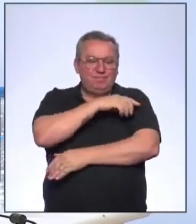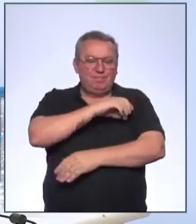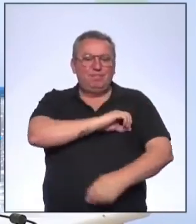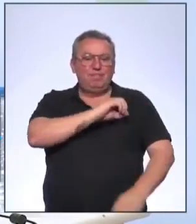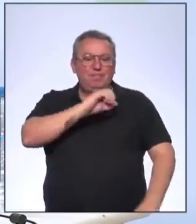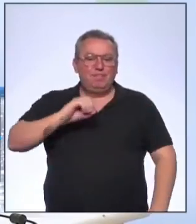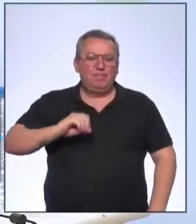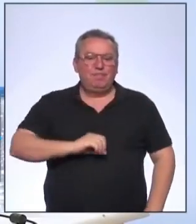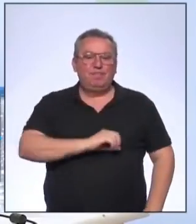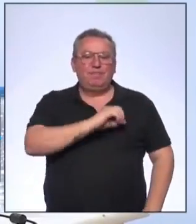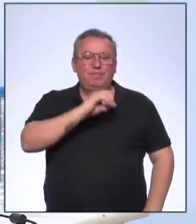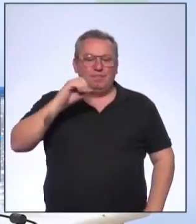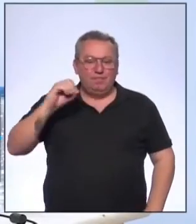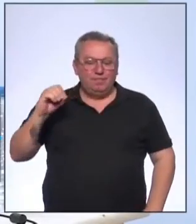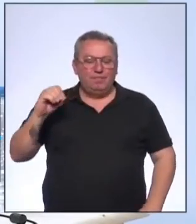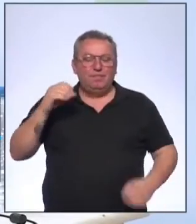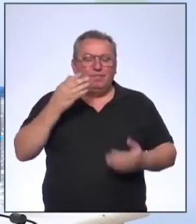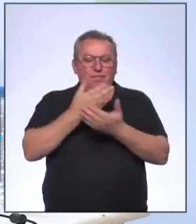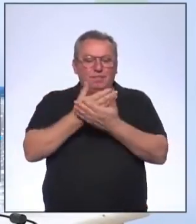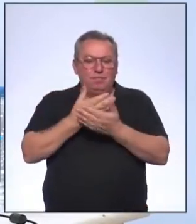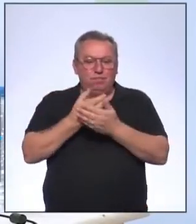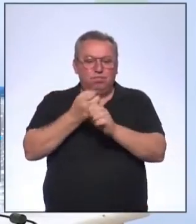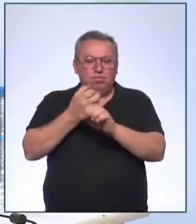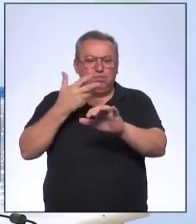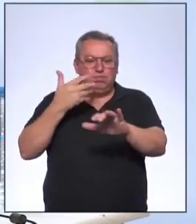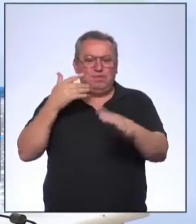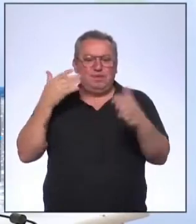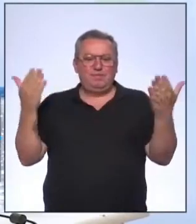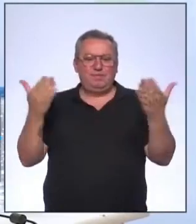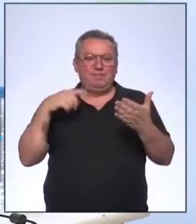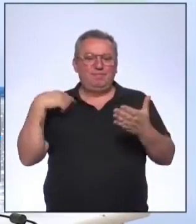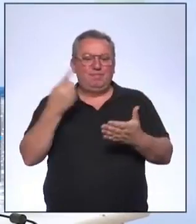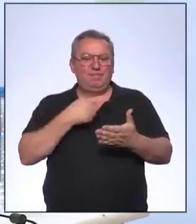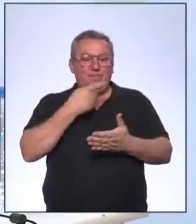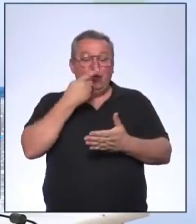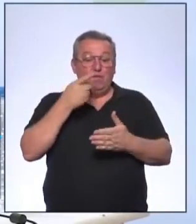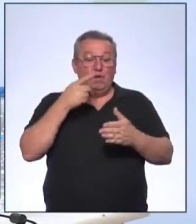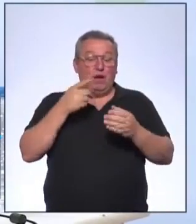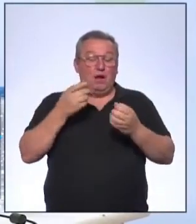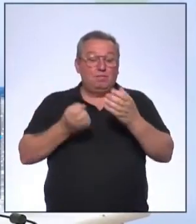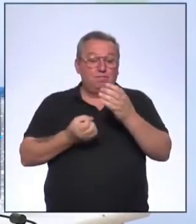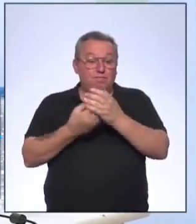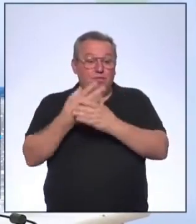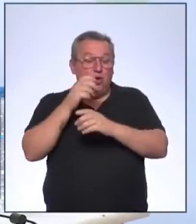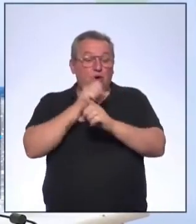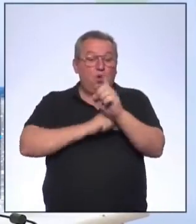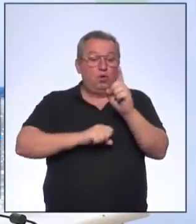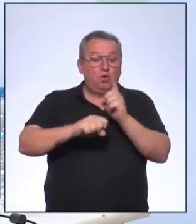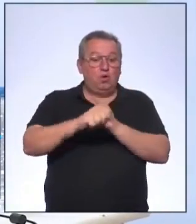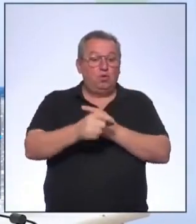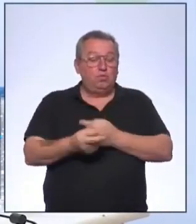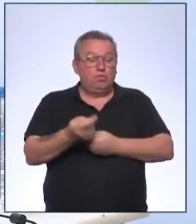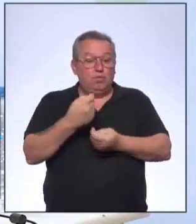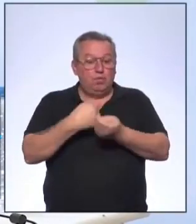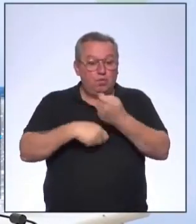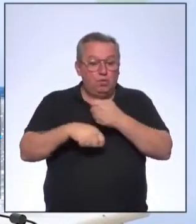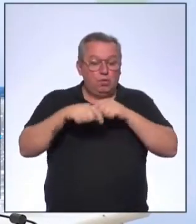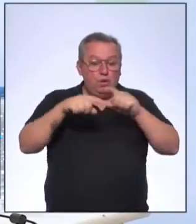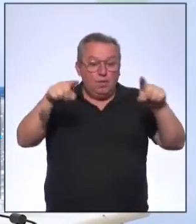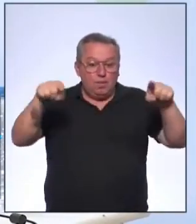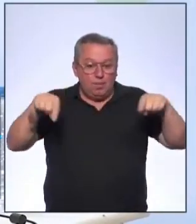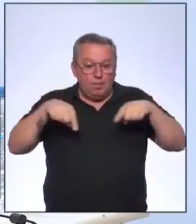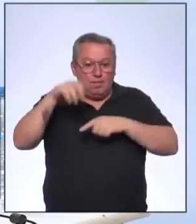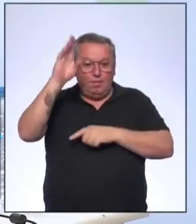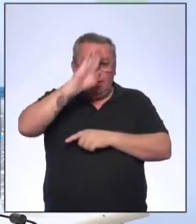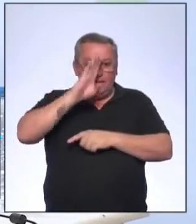do Centro de Mídias, né, aula virtual. Hoje nós vamos tratar sobre a formação socioeconômica e territorial do Brasil,